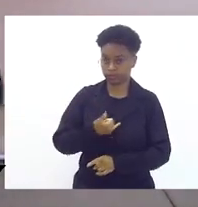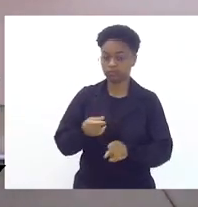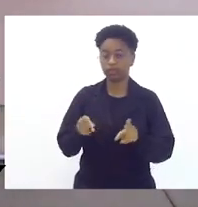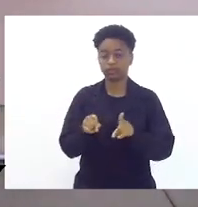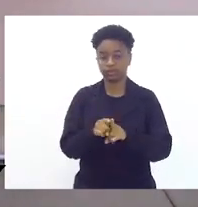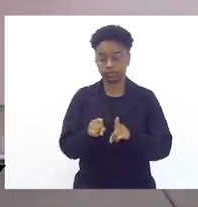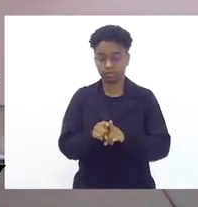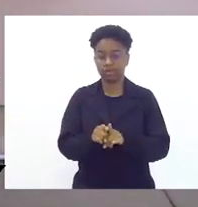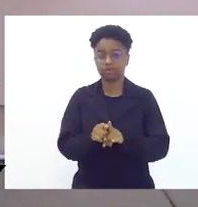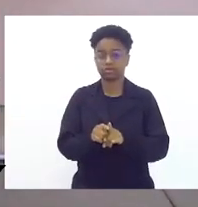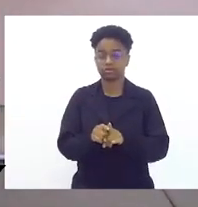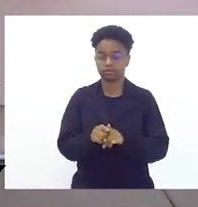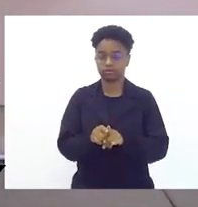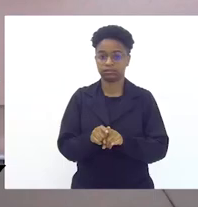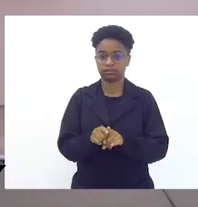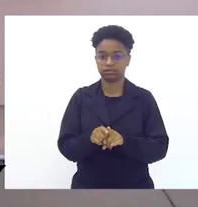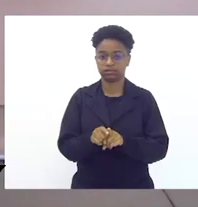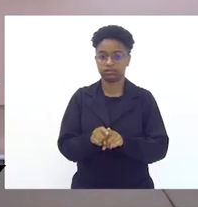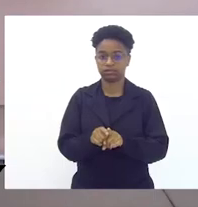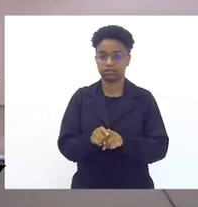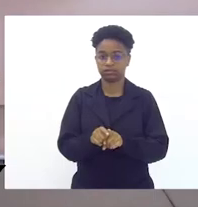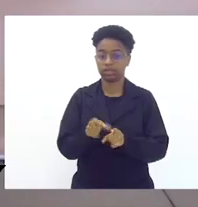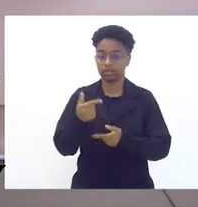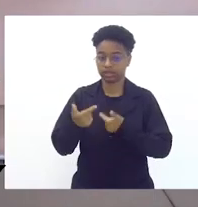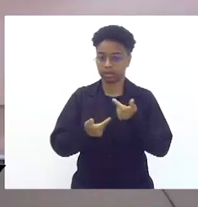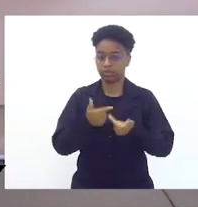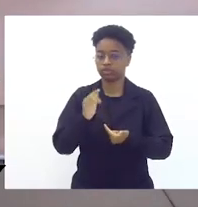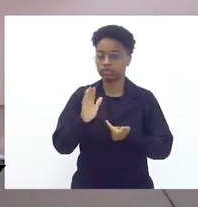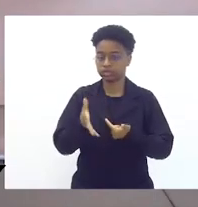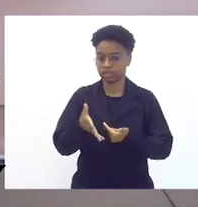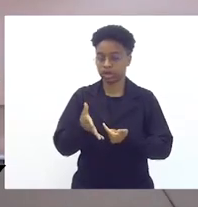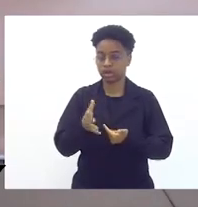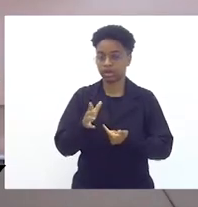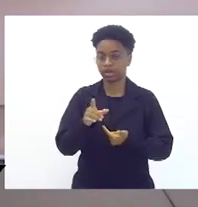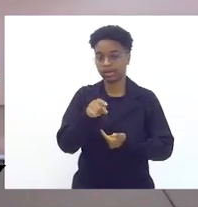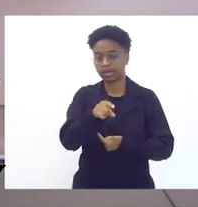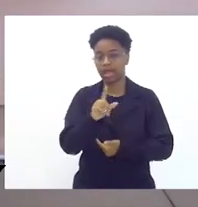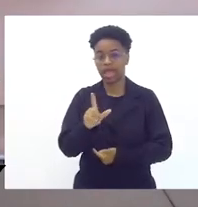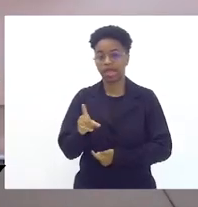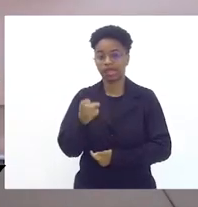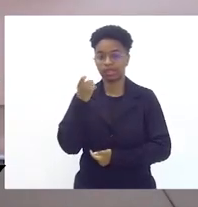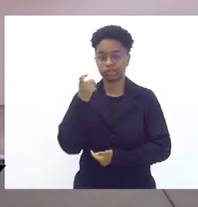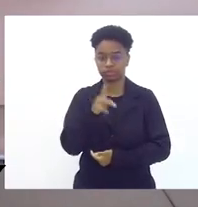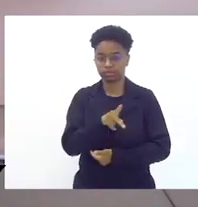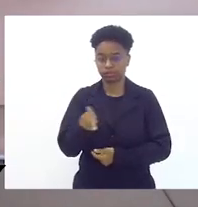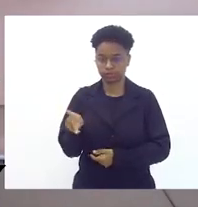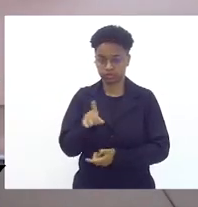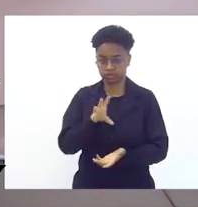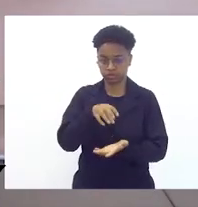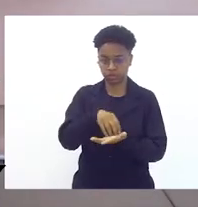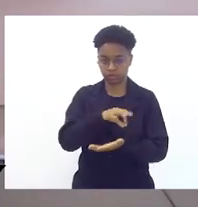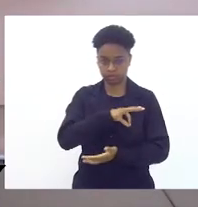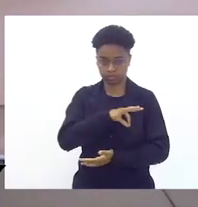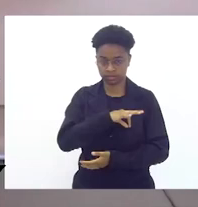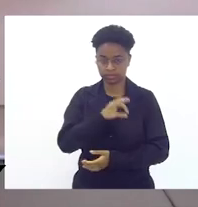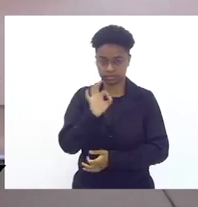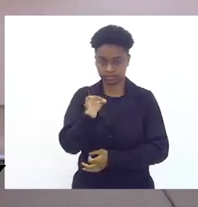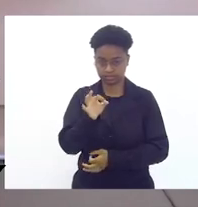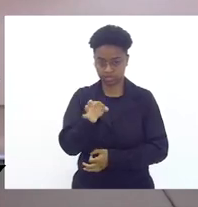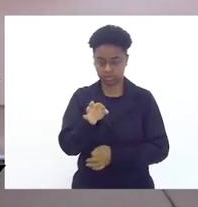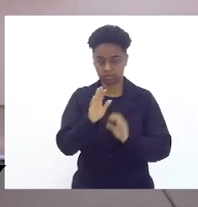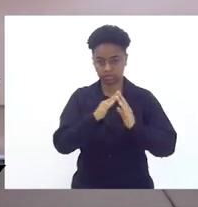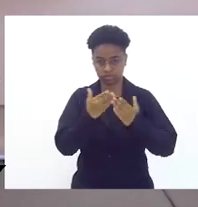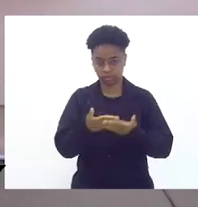trabalhou na academia já foi professor também da cadepor não é verdade